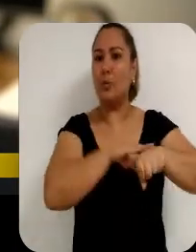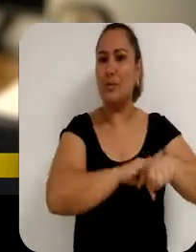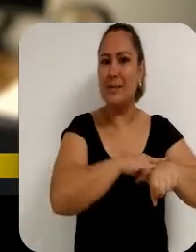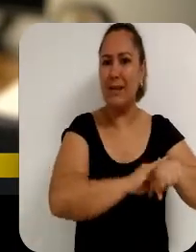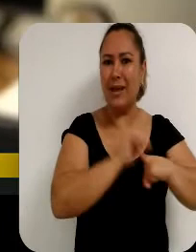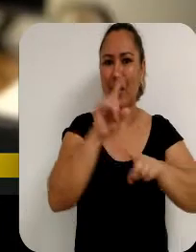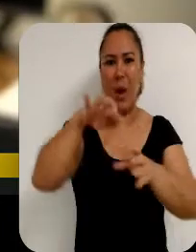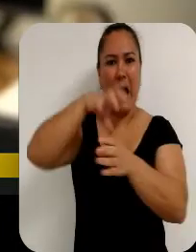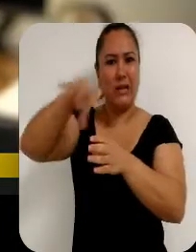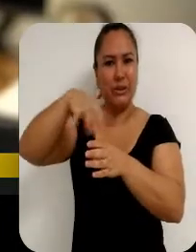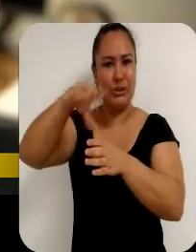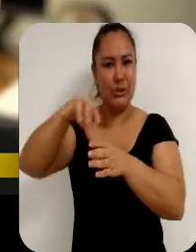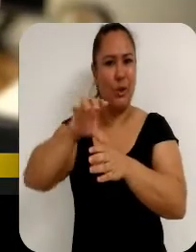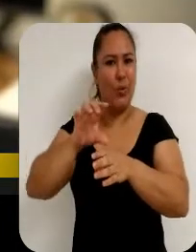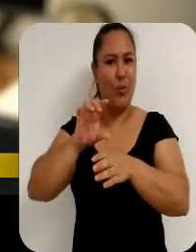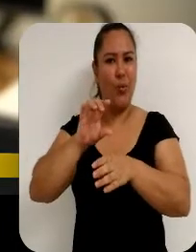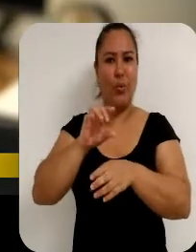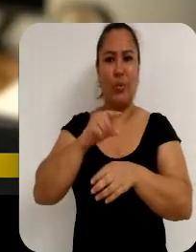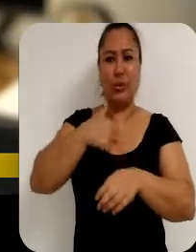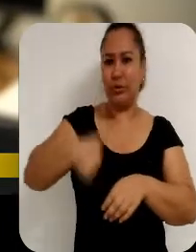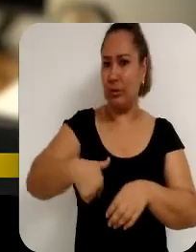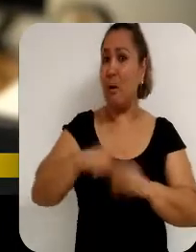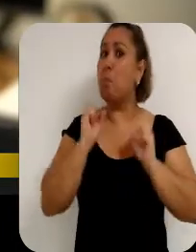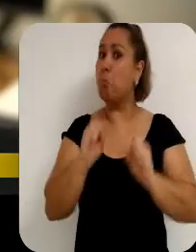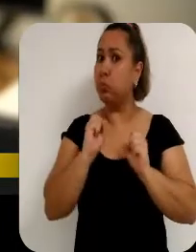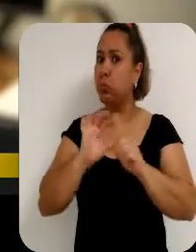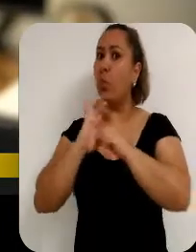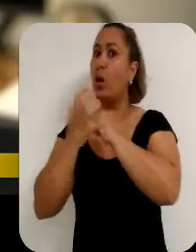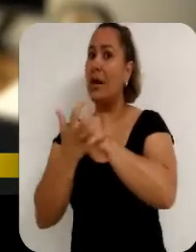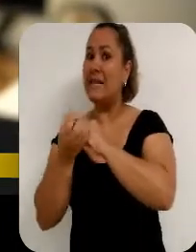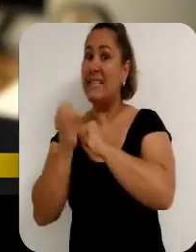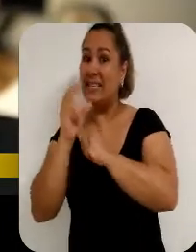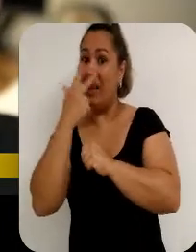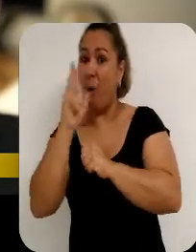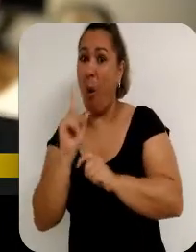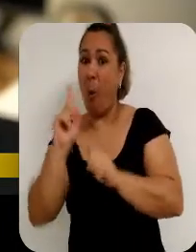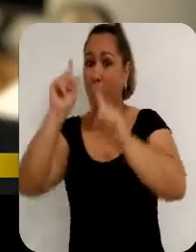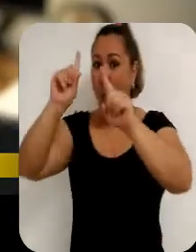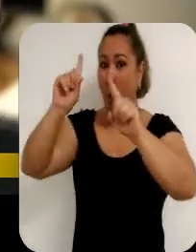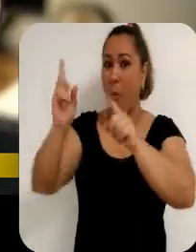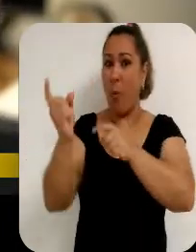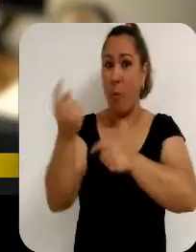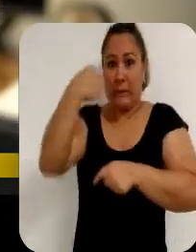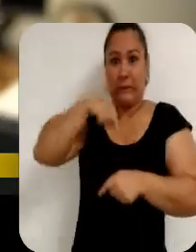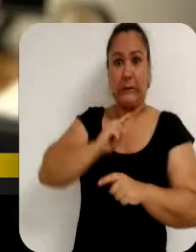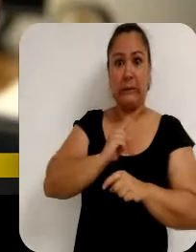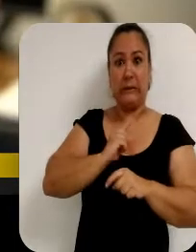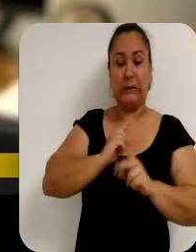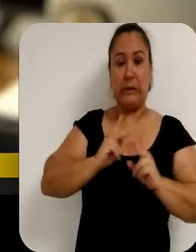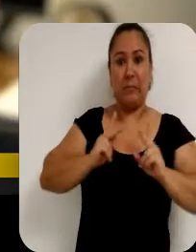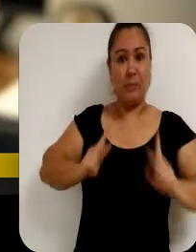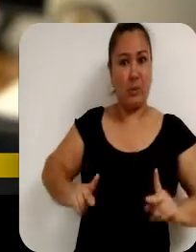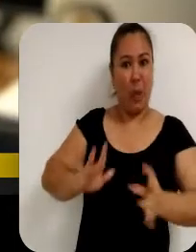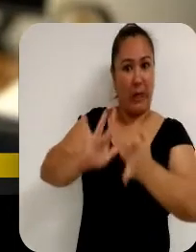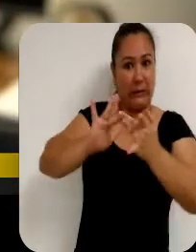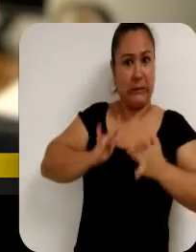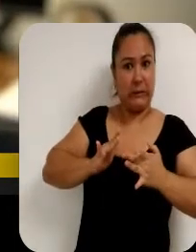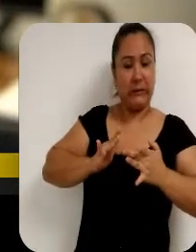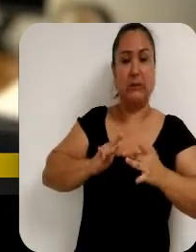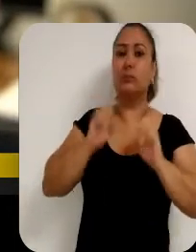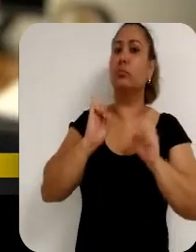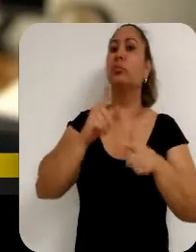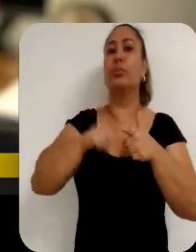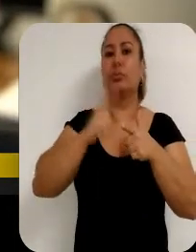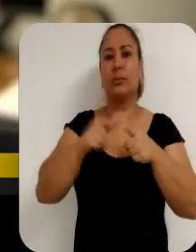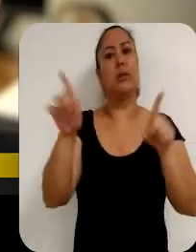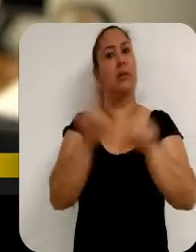coronavírus que, se saltasse para humanos, poderia causar problemas aqui. Isso tudo eu estou falando para te convencer de que a gente